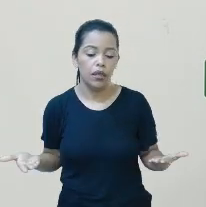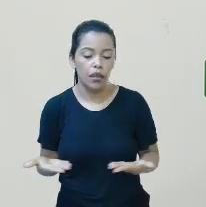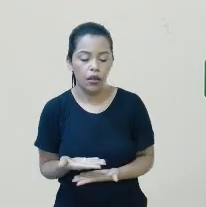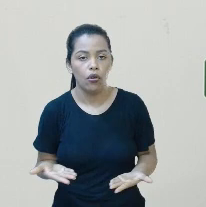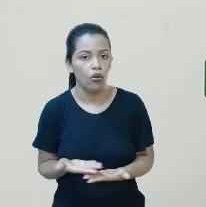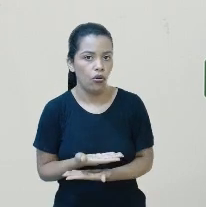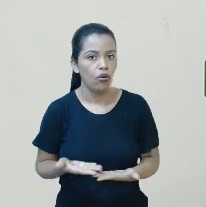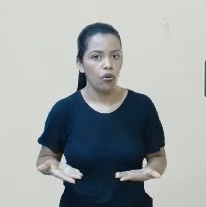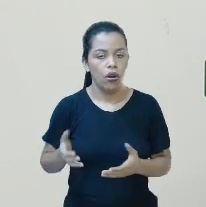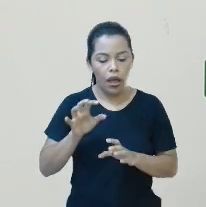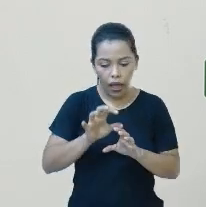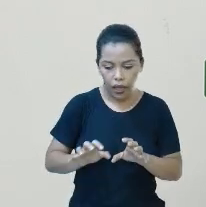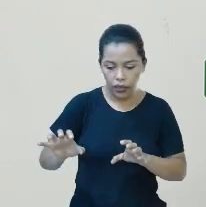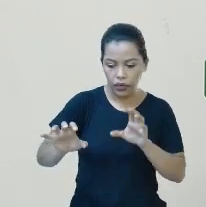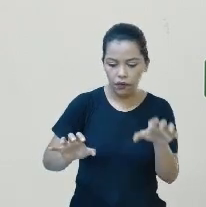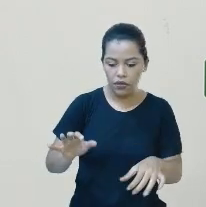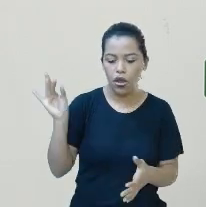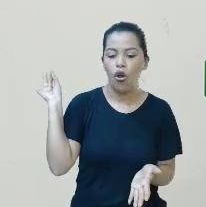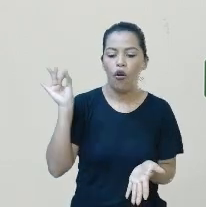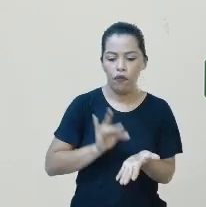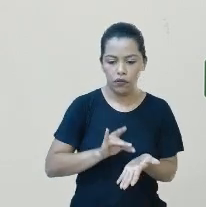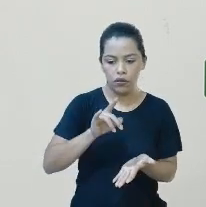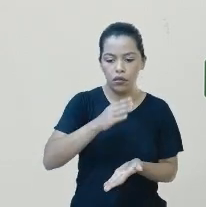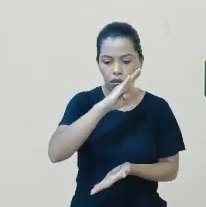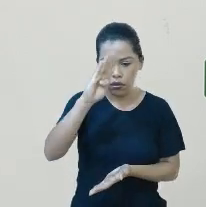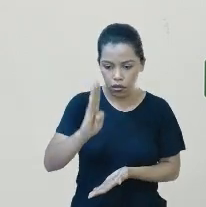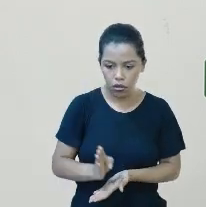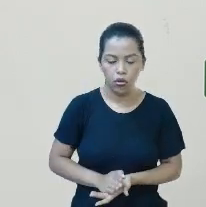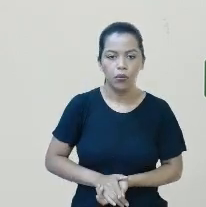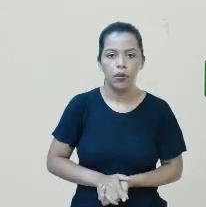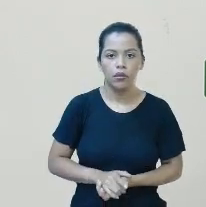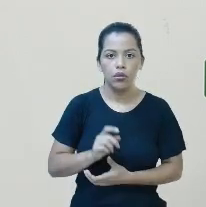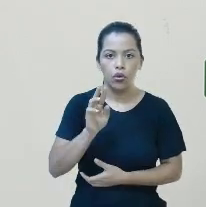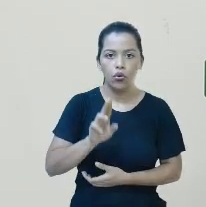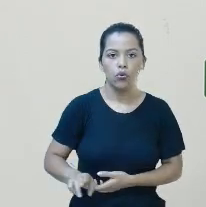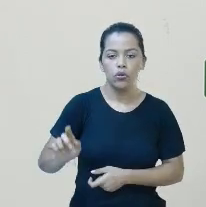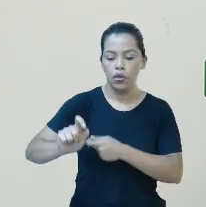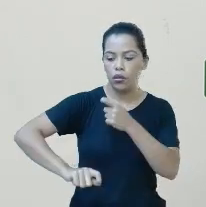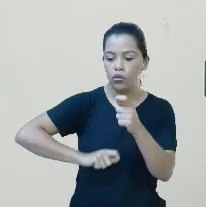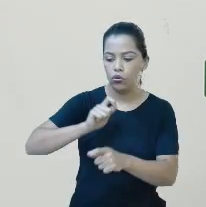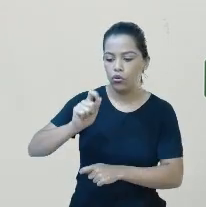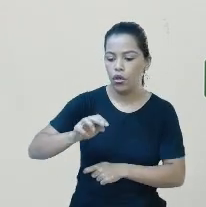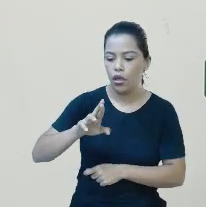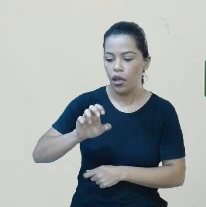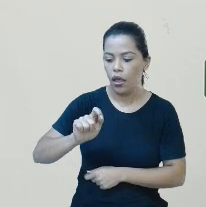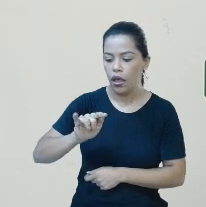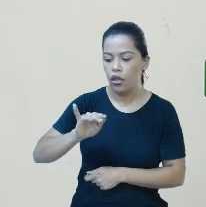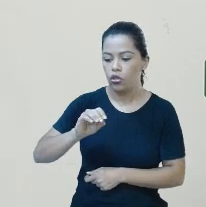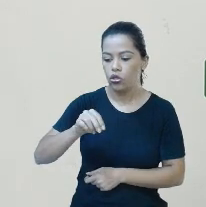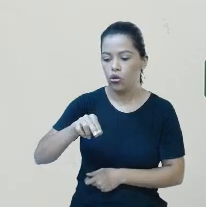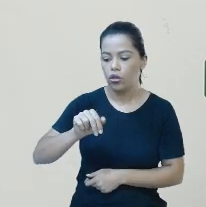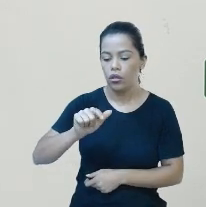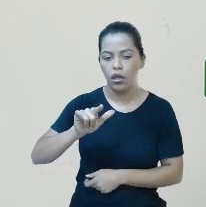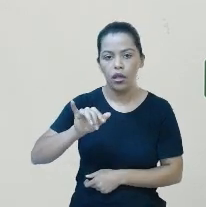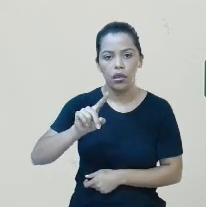atual divisão regional oficial do Brasil, com base na regionalização de